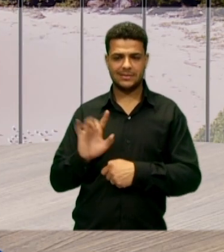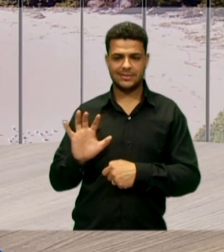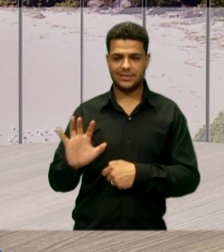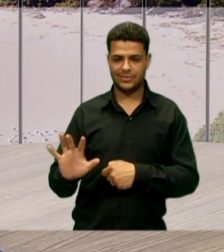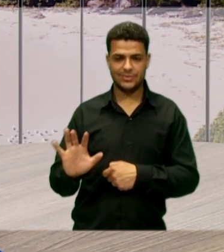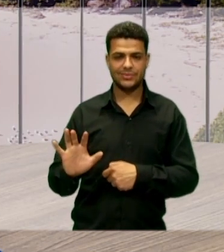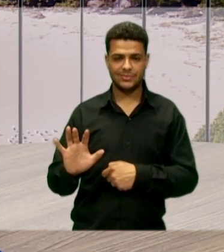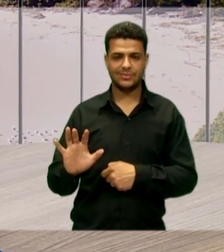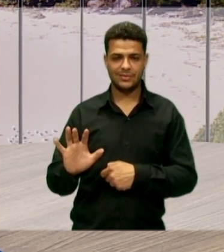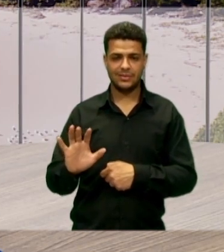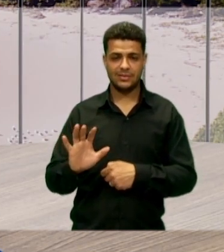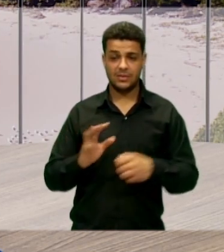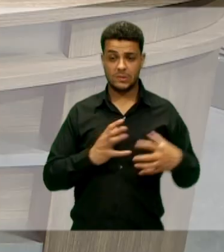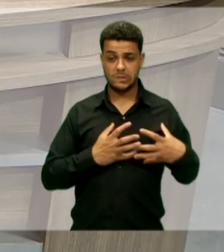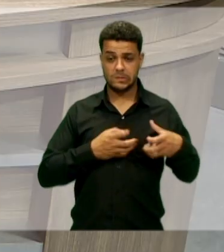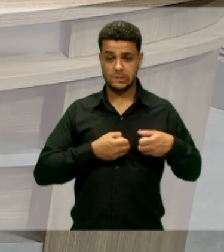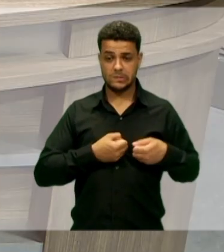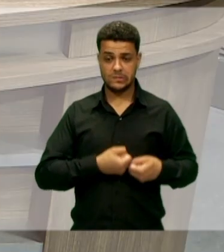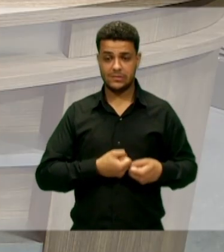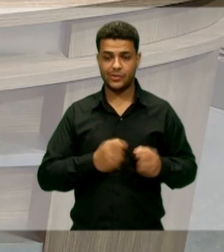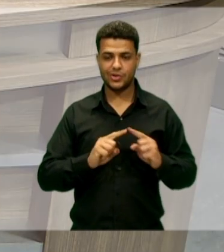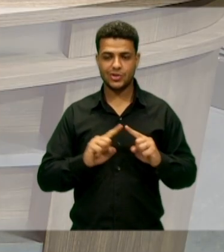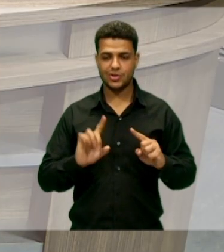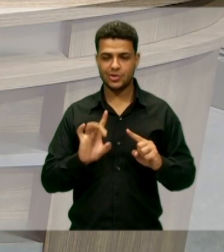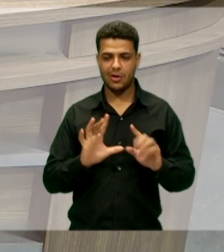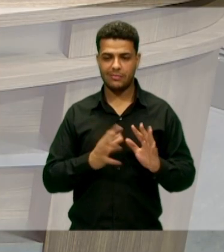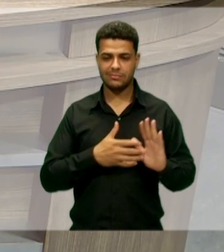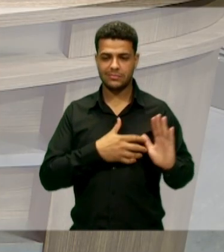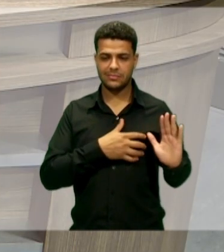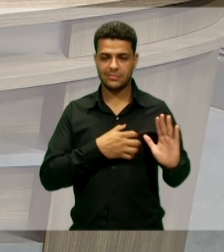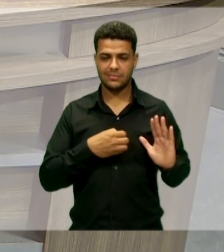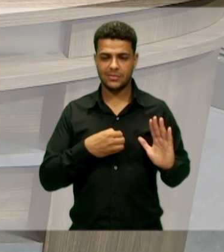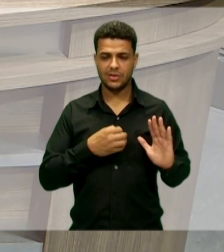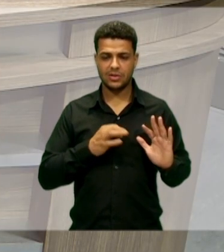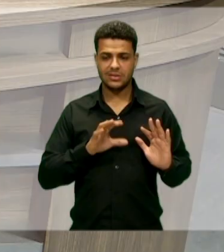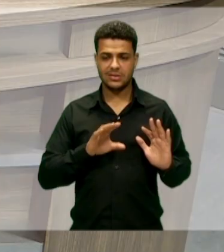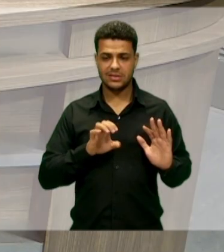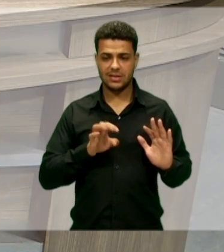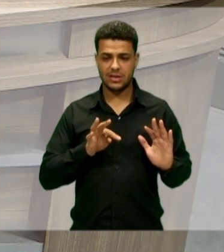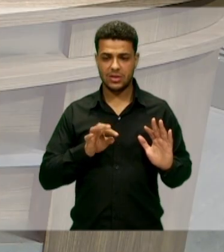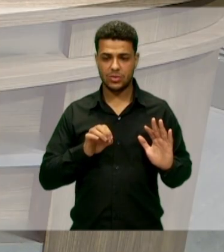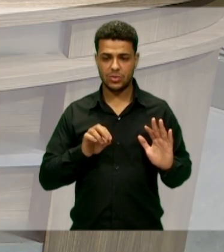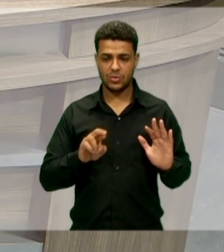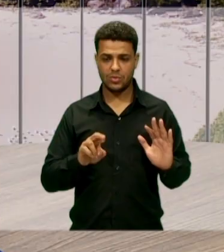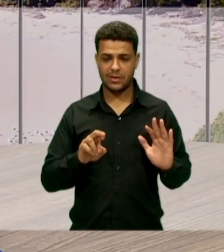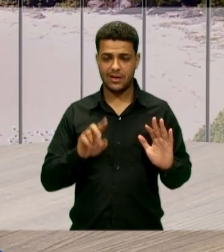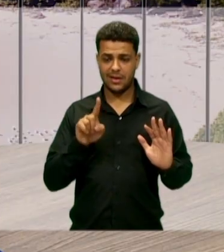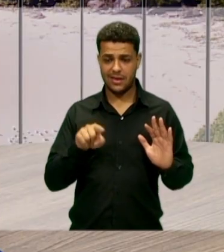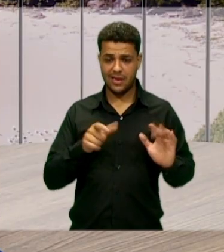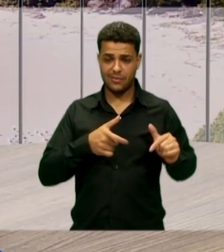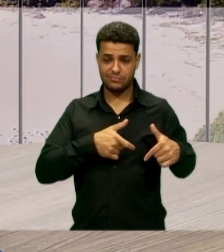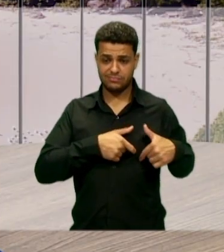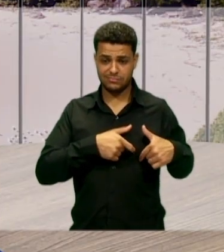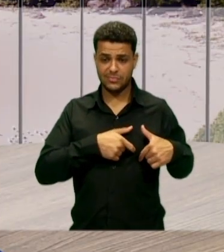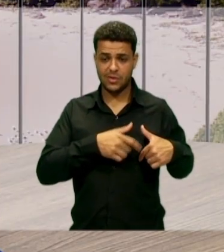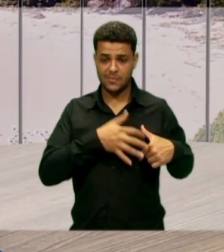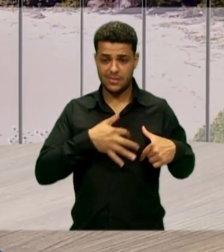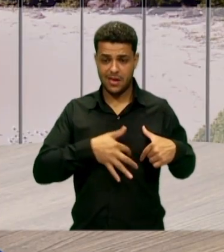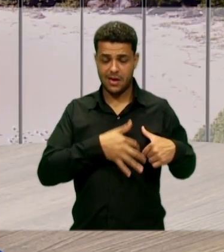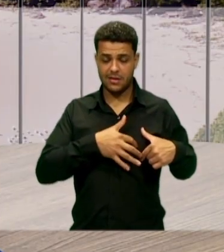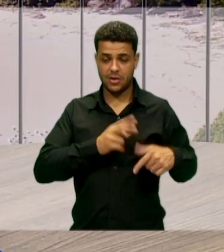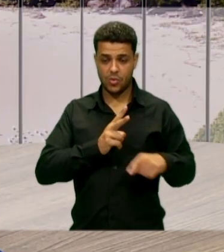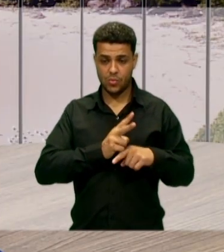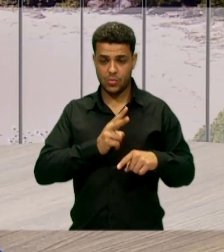fazer uma cirurgia tão agressiva, bastava uma remoção de a gente chama de setor de mama, que é um pequeno segmento da mama,